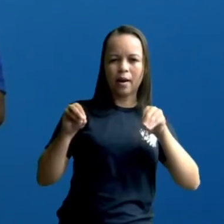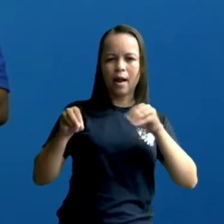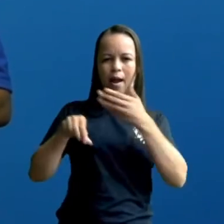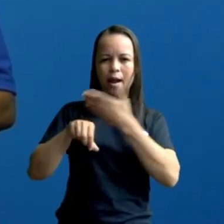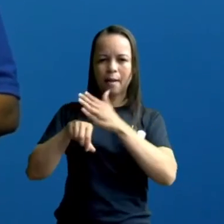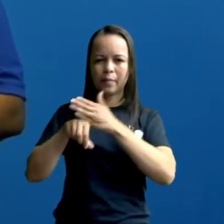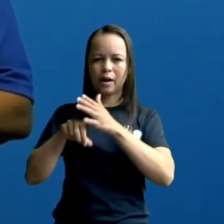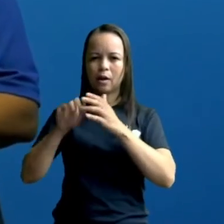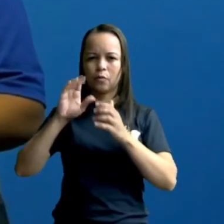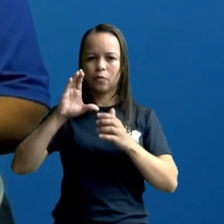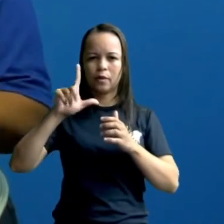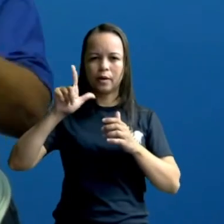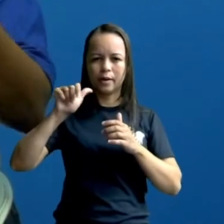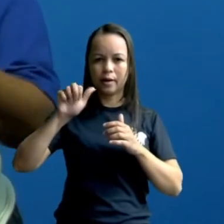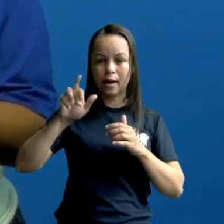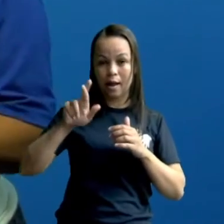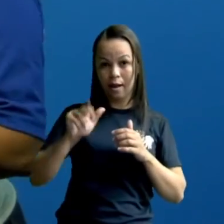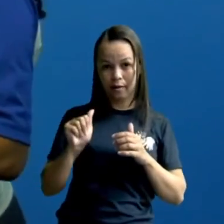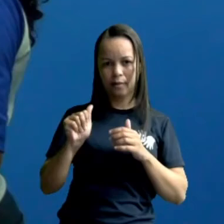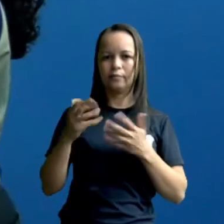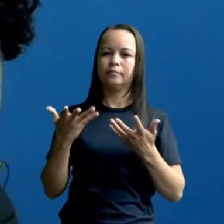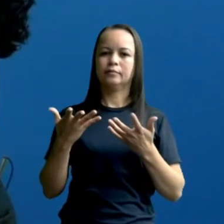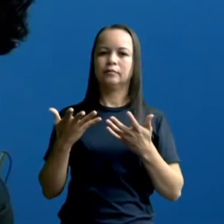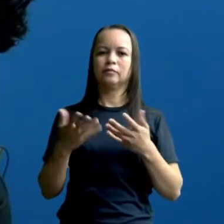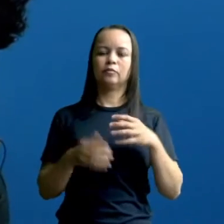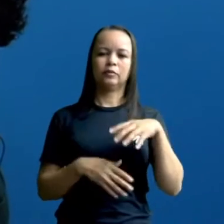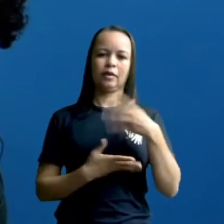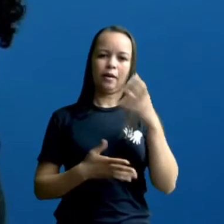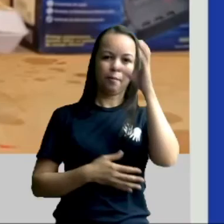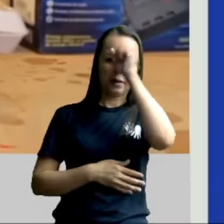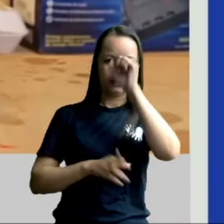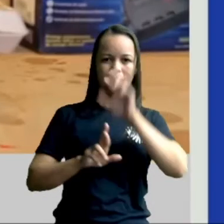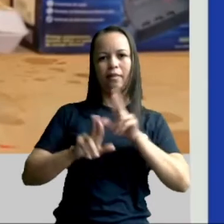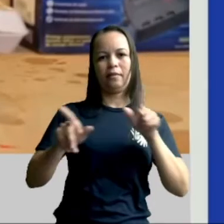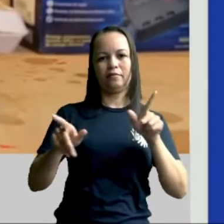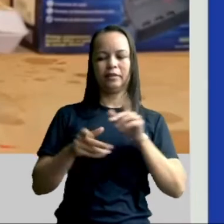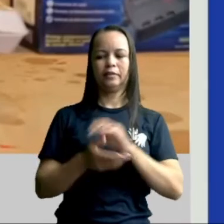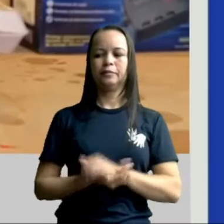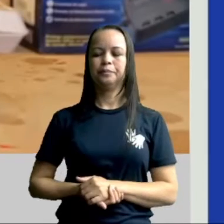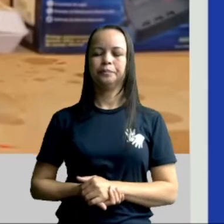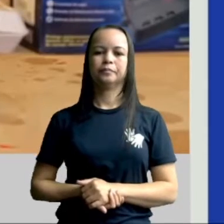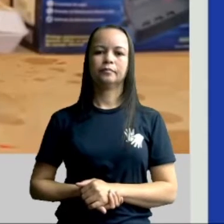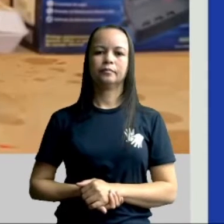ver? Vamos lá aprender de uma maneira diferente? Vamos lá.